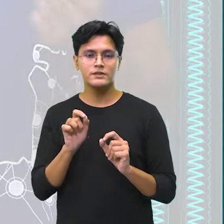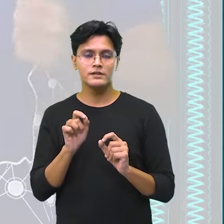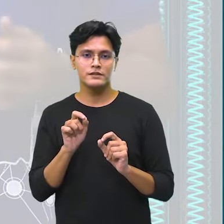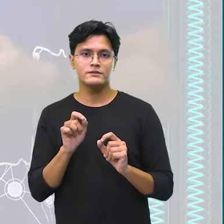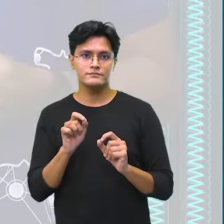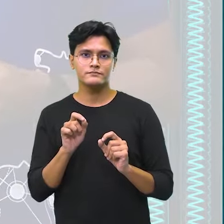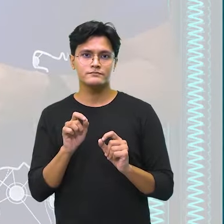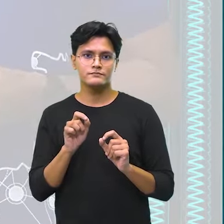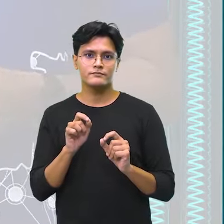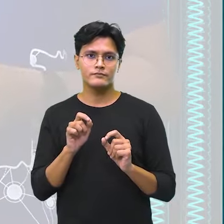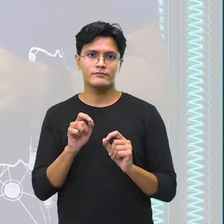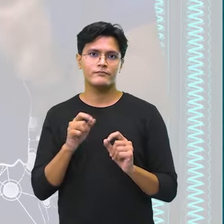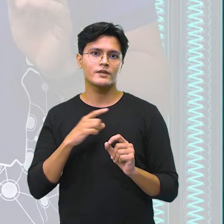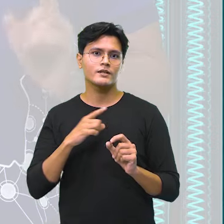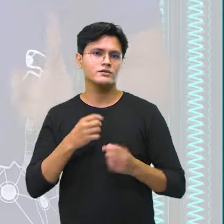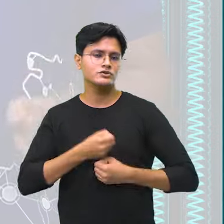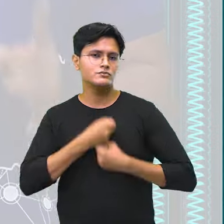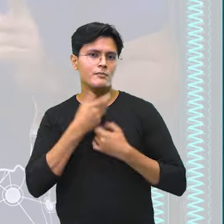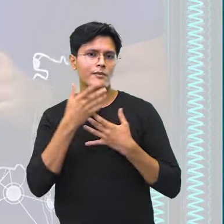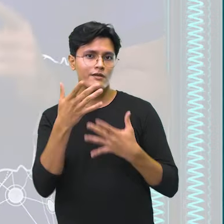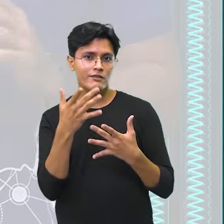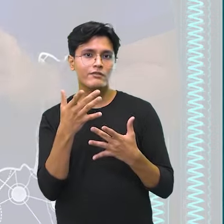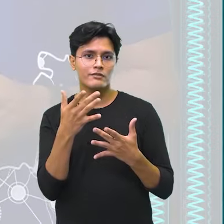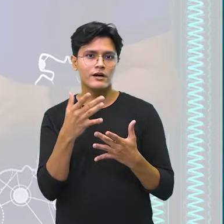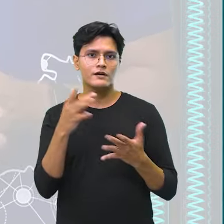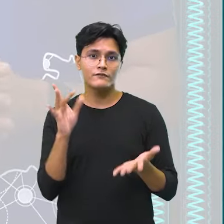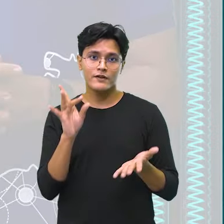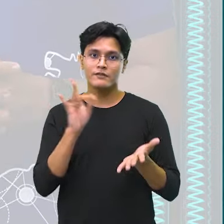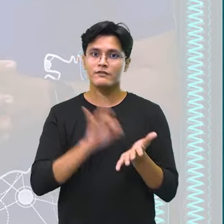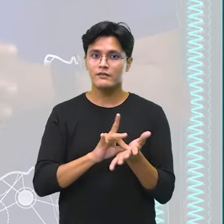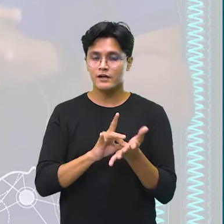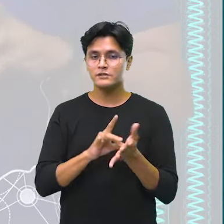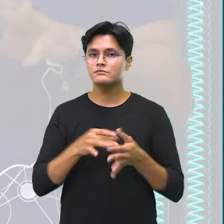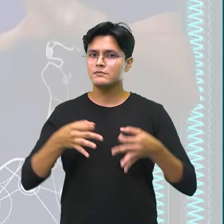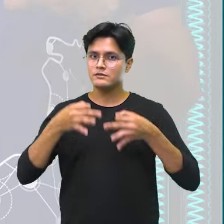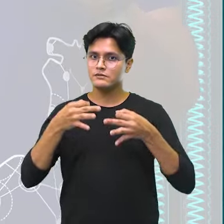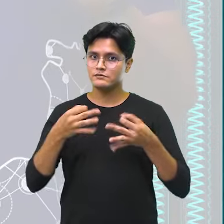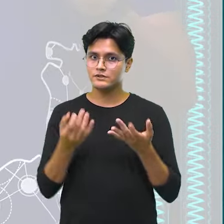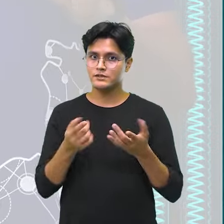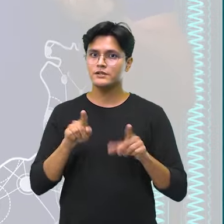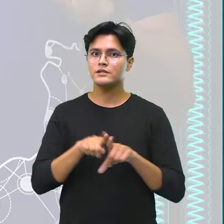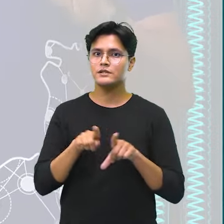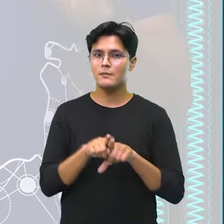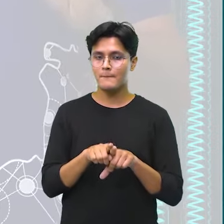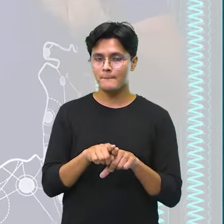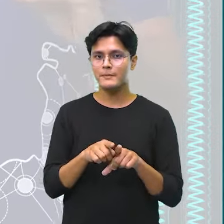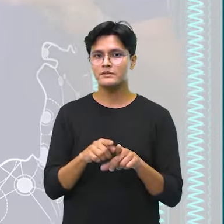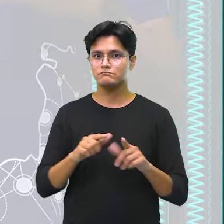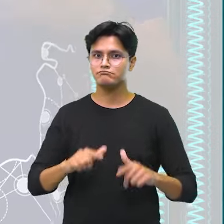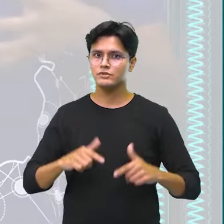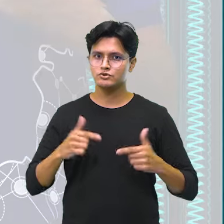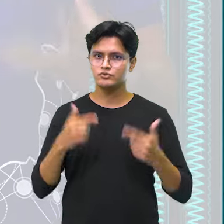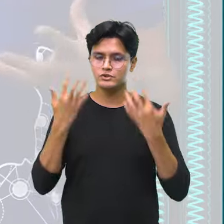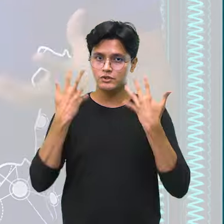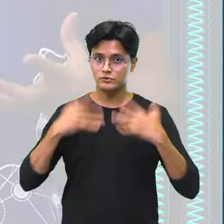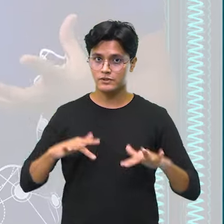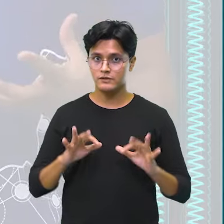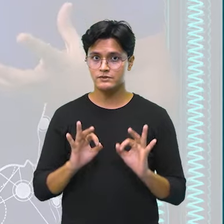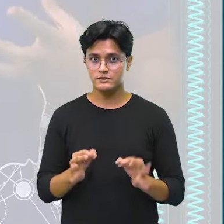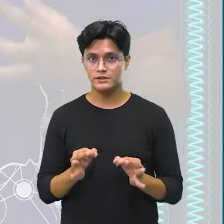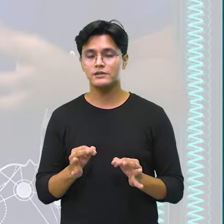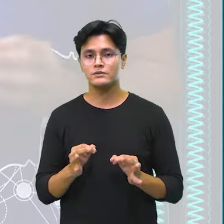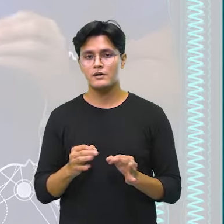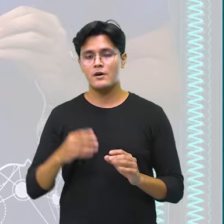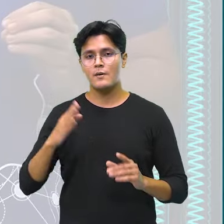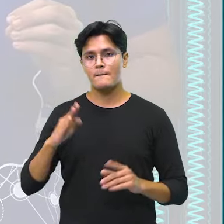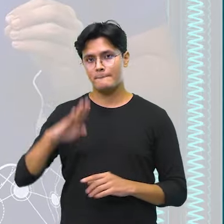transmitir autenticidade e espontaneidade, tá? Então, o principal objetivo, né, do discurso